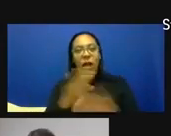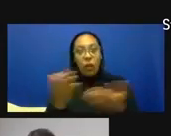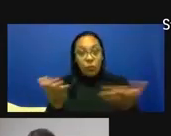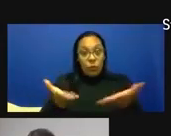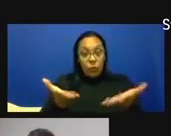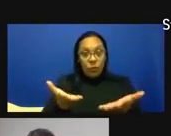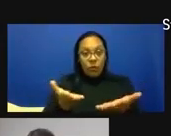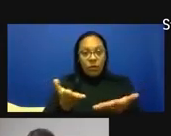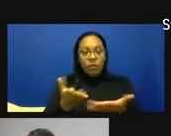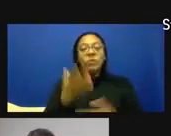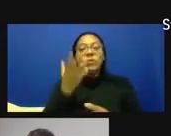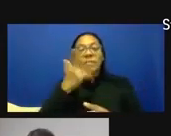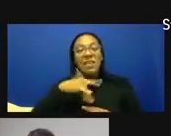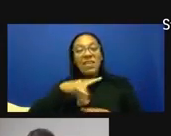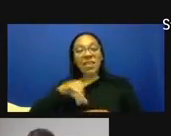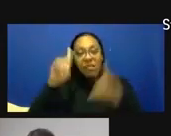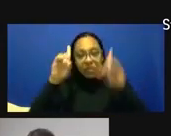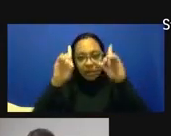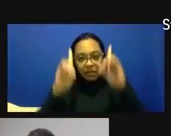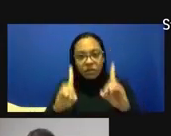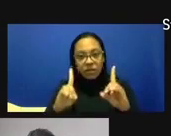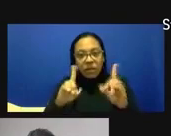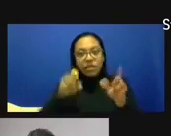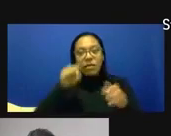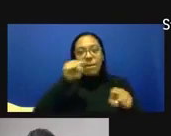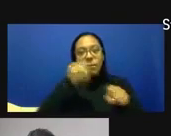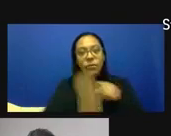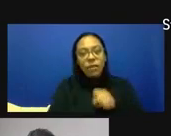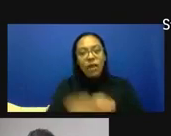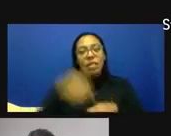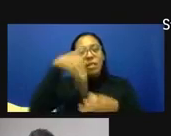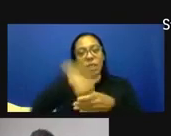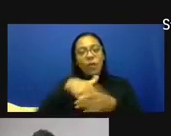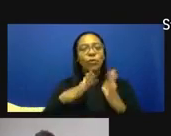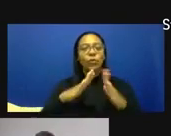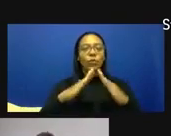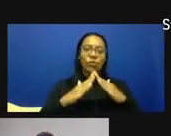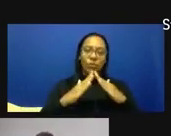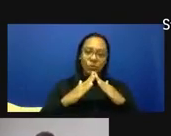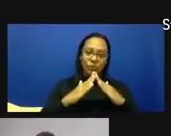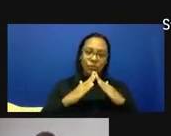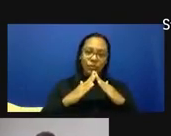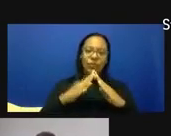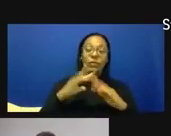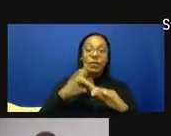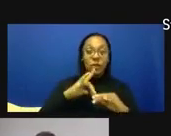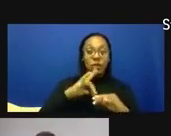especiais abusadas dentro de casa, que é uma relação de poder